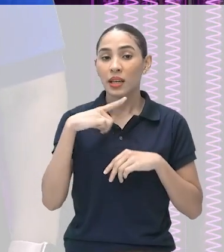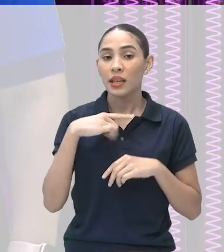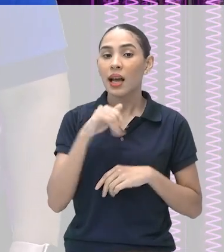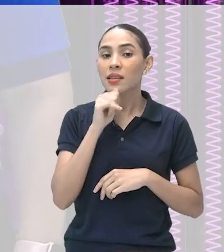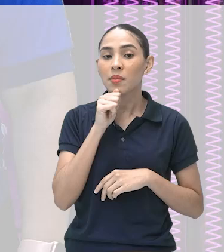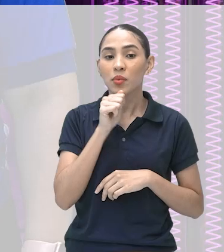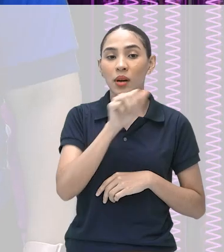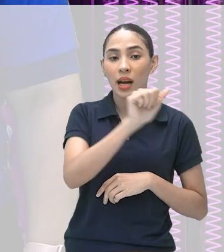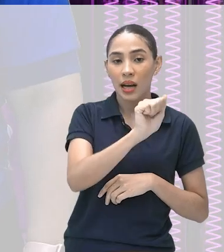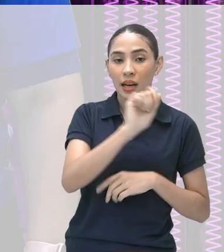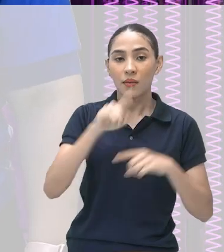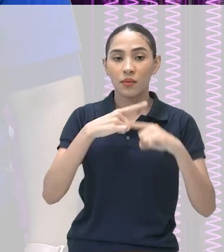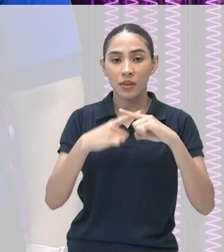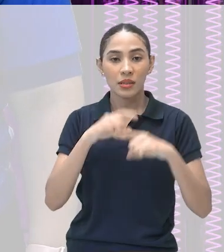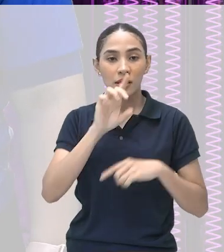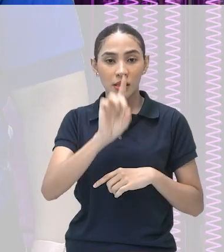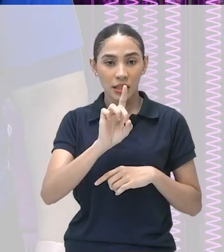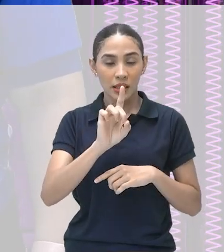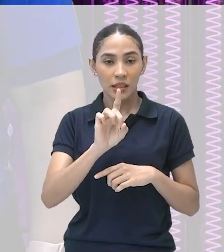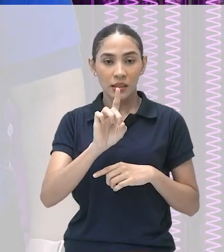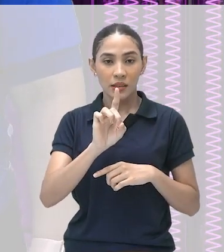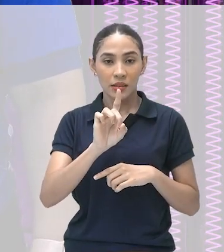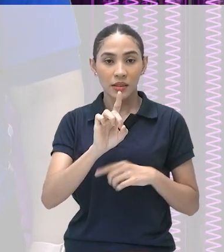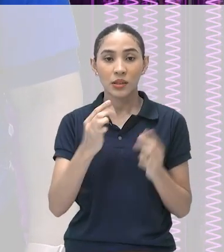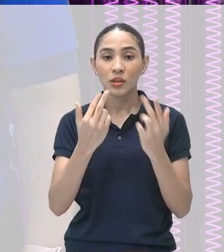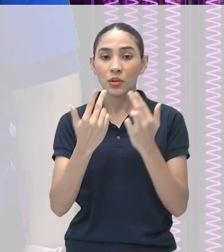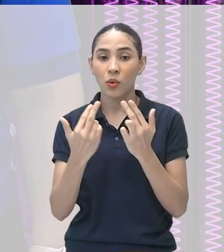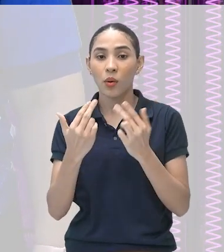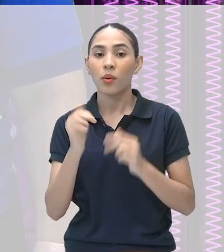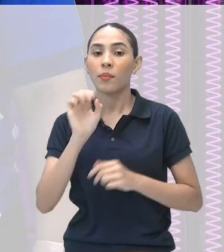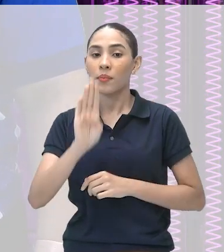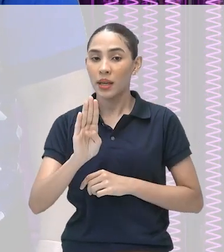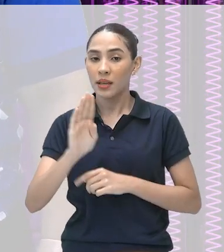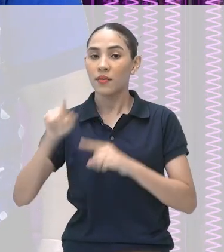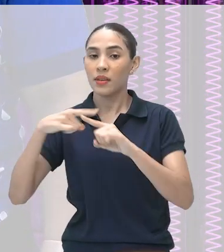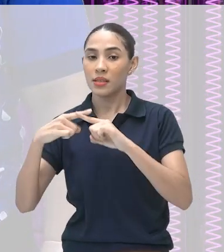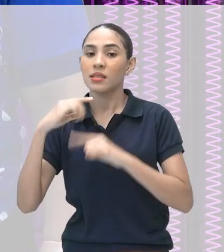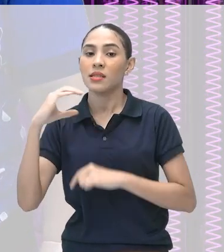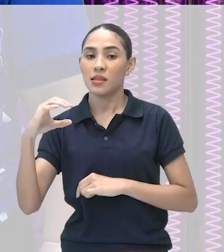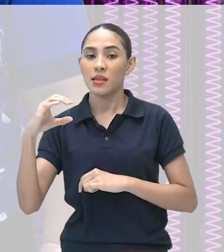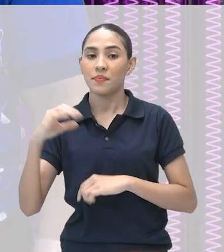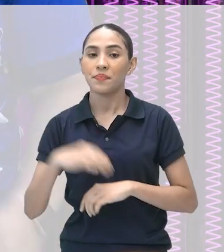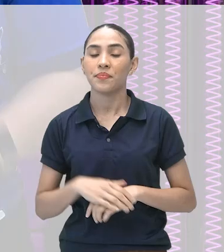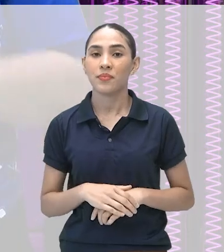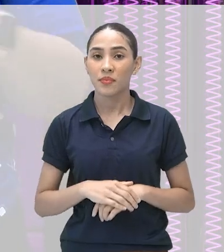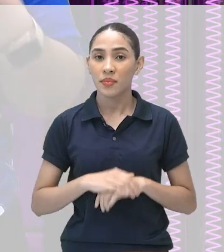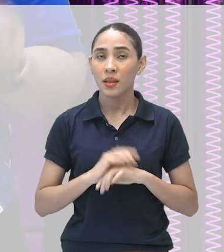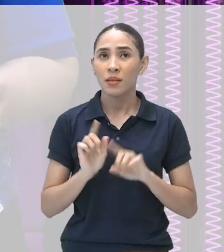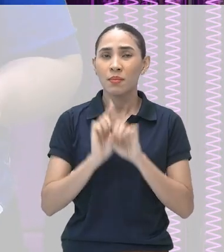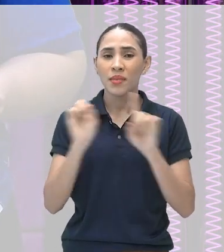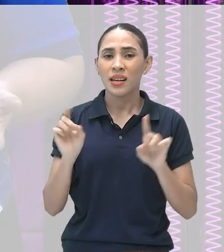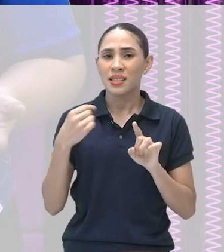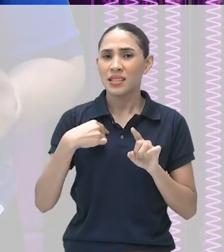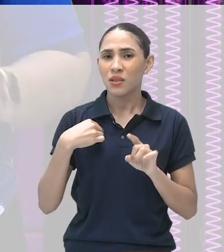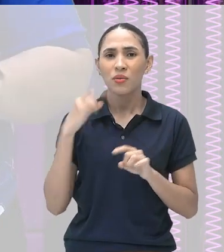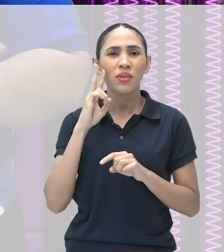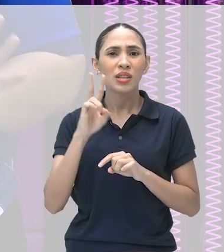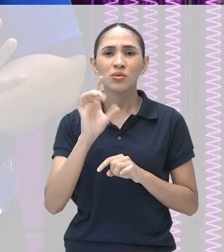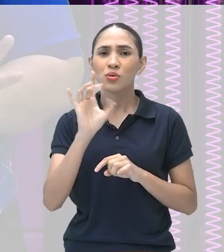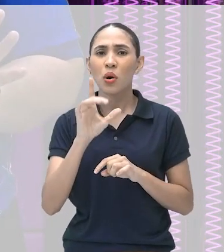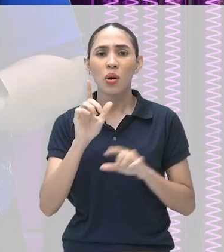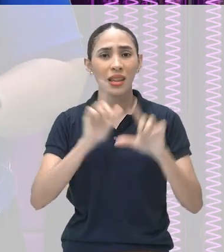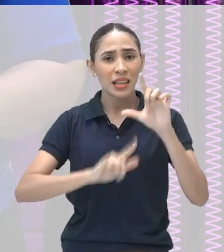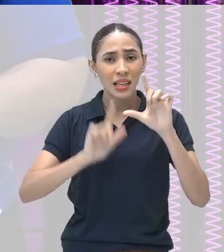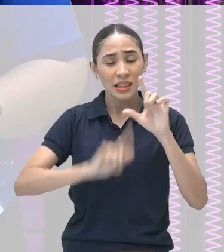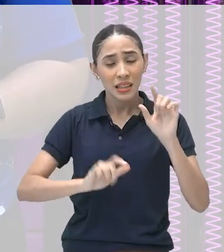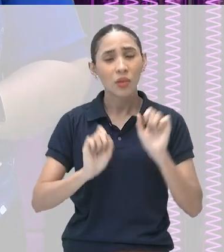ó, A vezes D vai ser igual a B vezes C. Ah, mas eu só estou vendo letra. Tudo